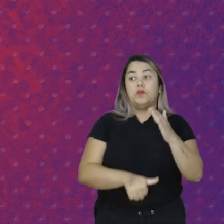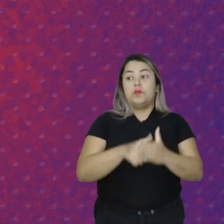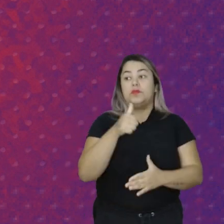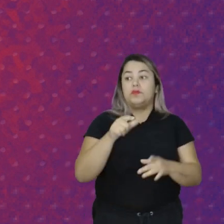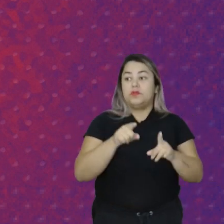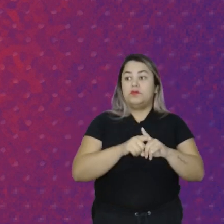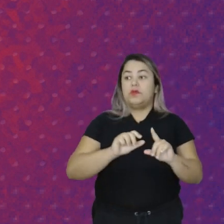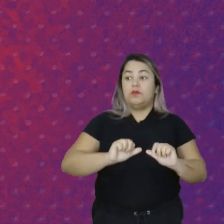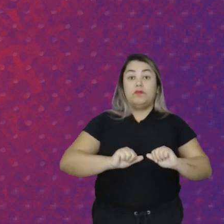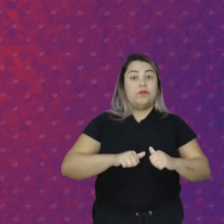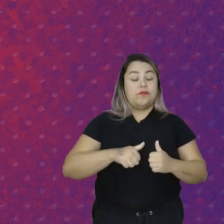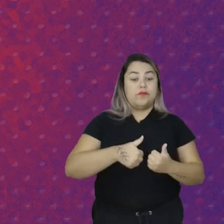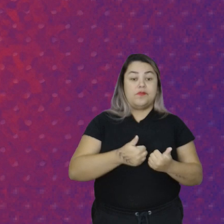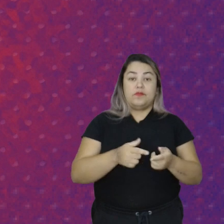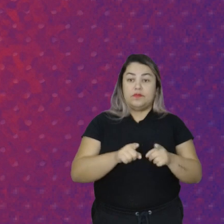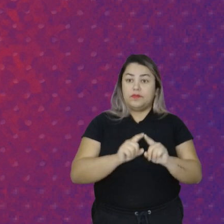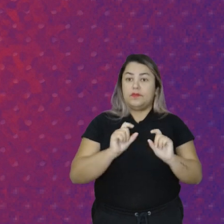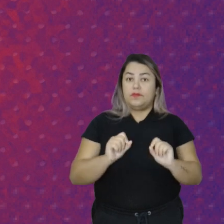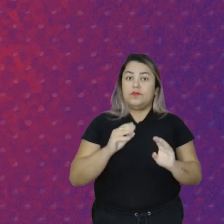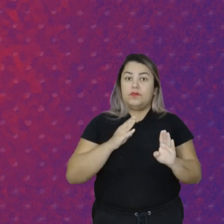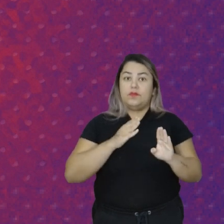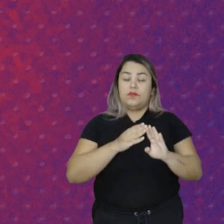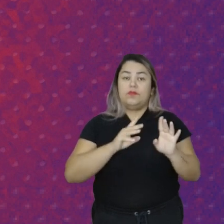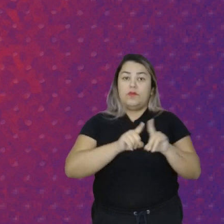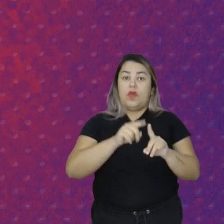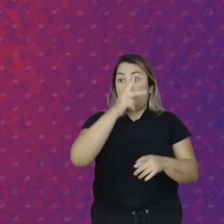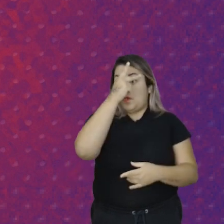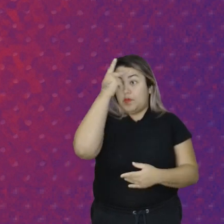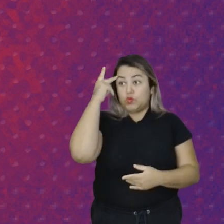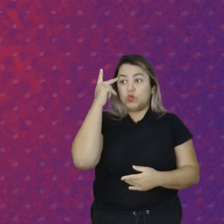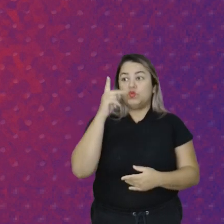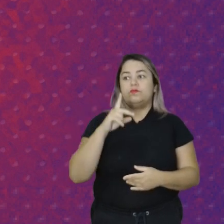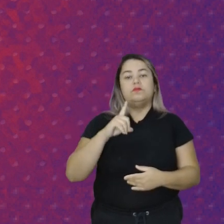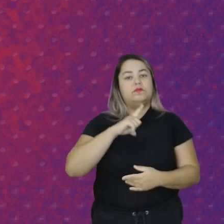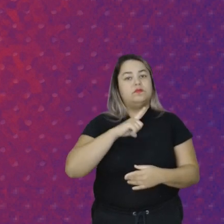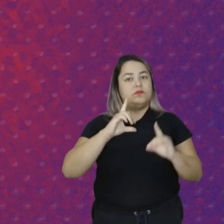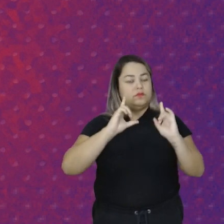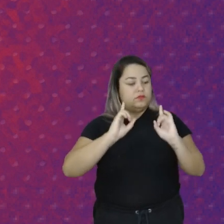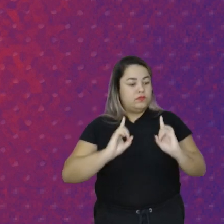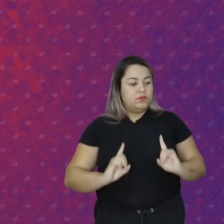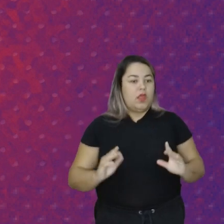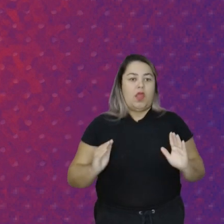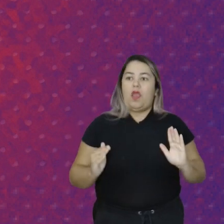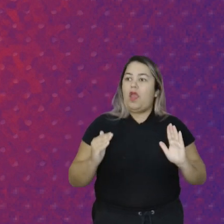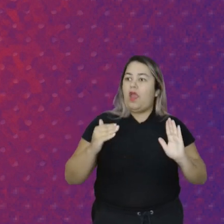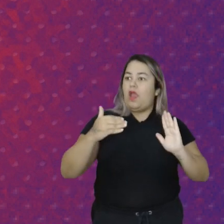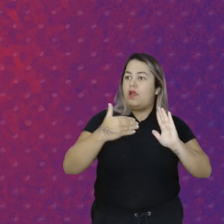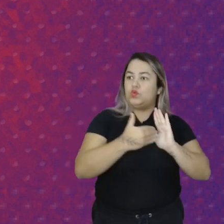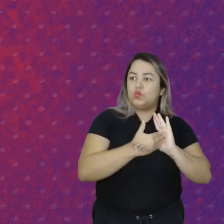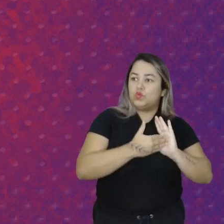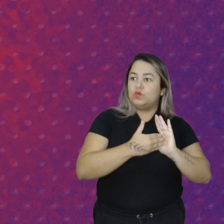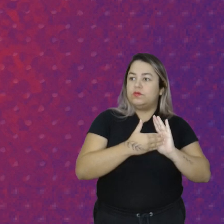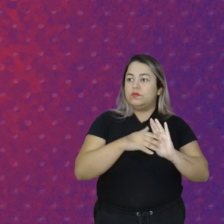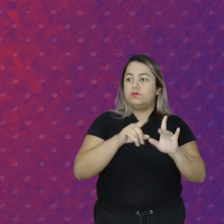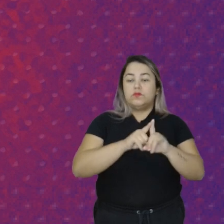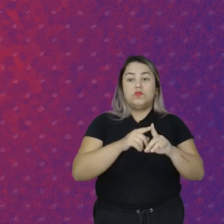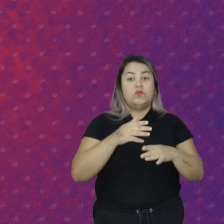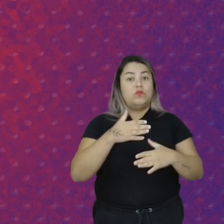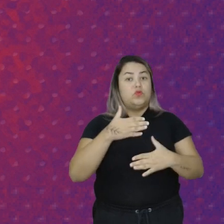da avaliação biopsicossocial para você considerar uma pessoa com deficiência é impedimento de estruturas e funções do